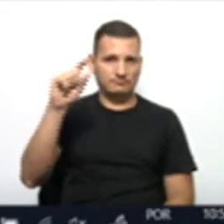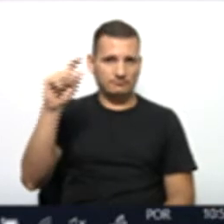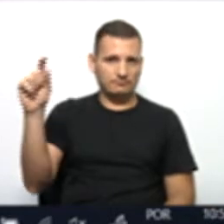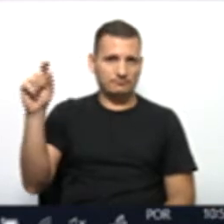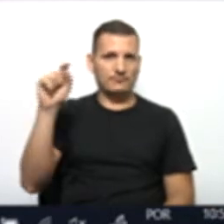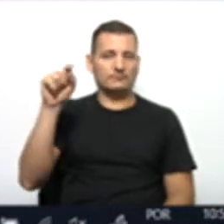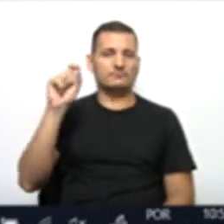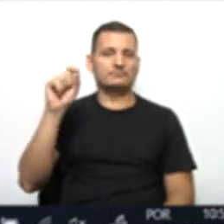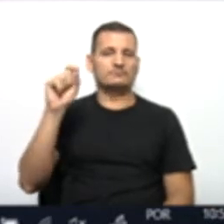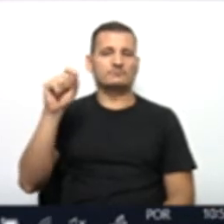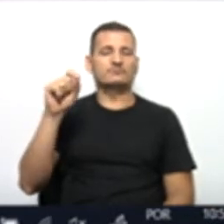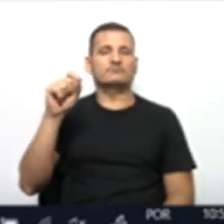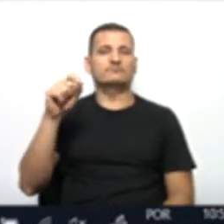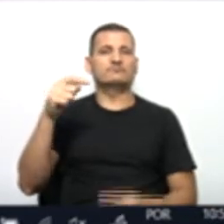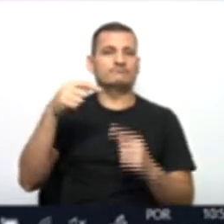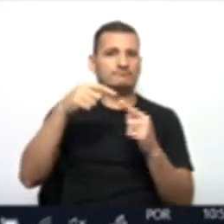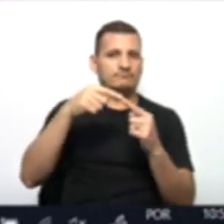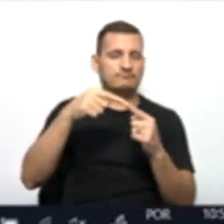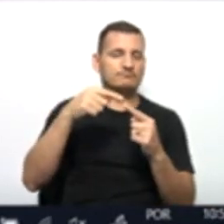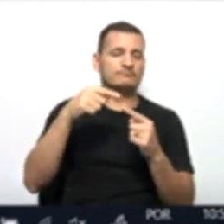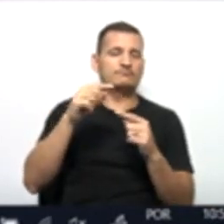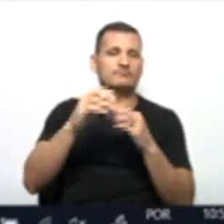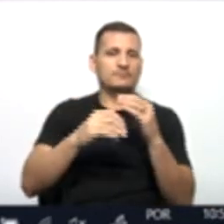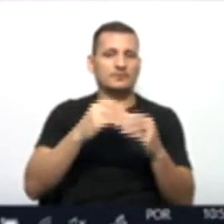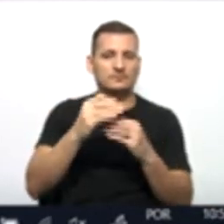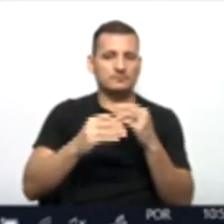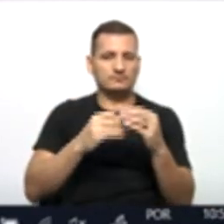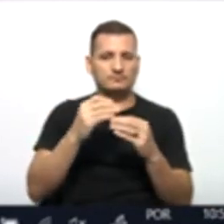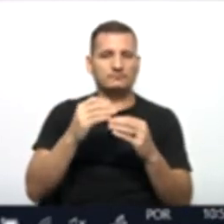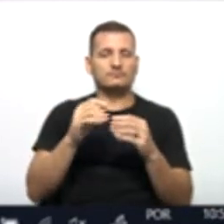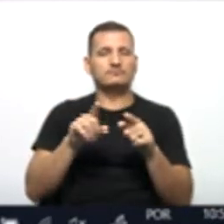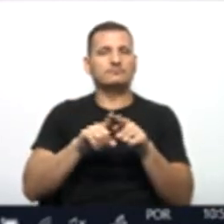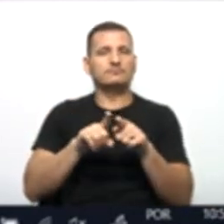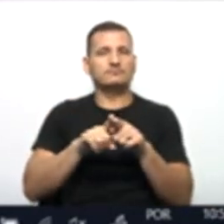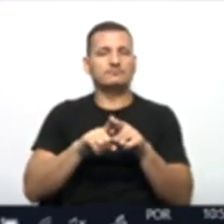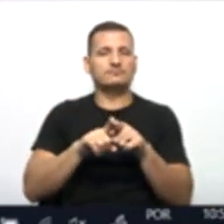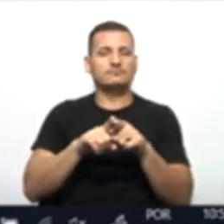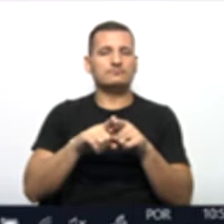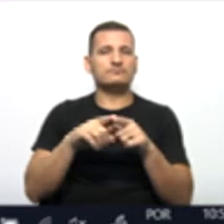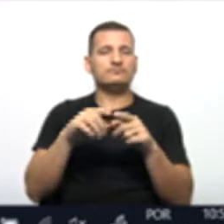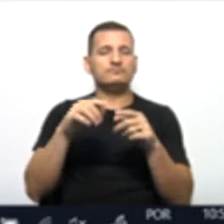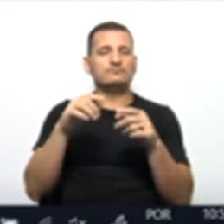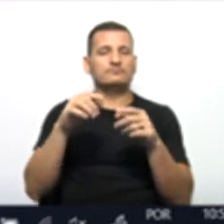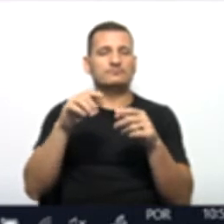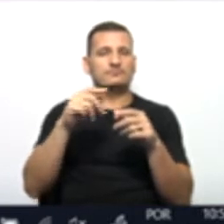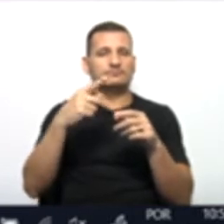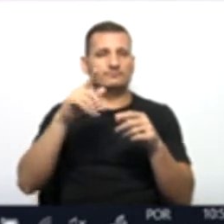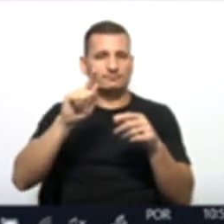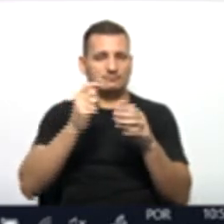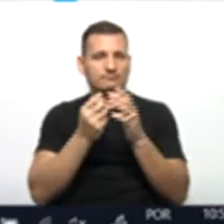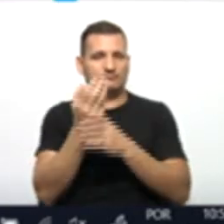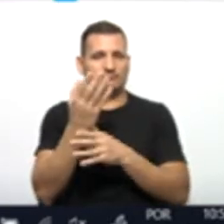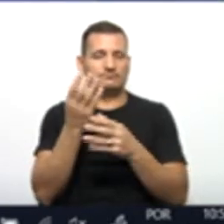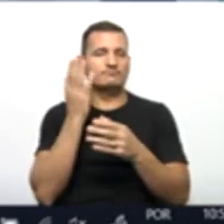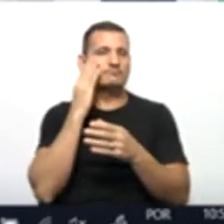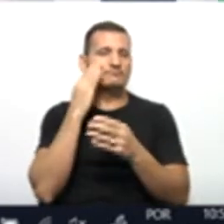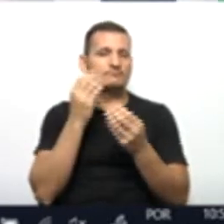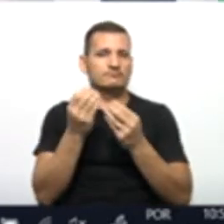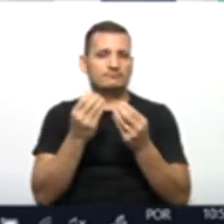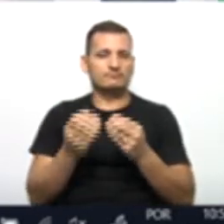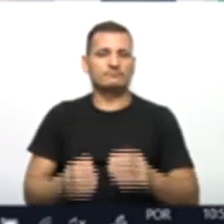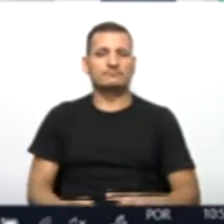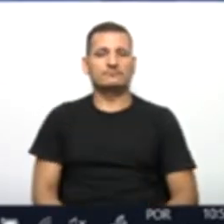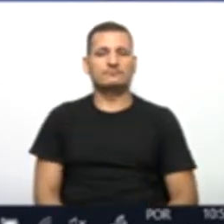fazer a conexão com o nosso banco e essas páginas que nós criaremos pra entender como é que eles vão funcionar certo não vou